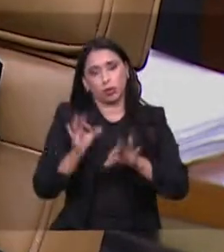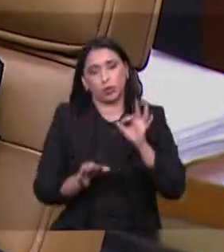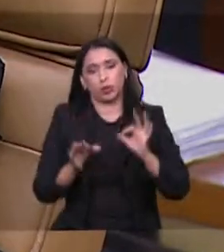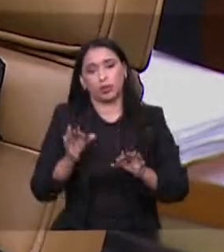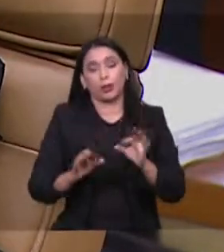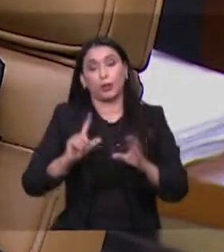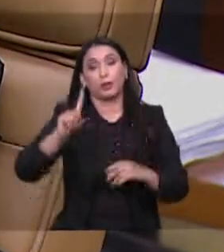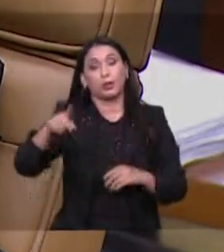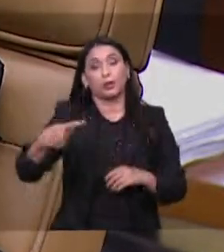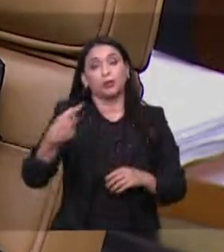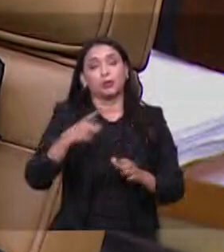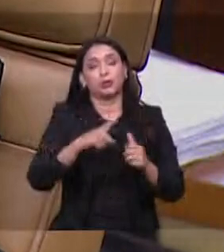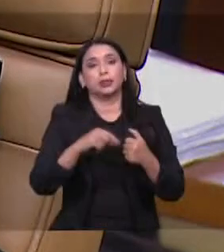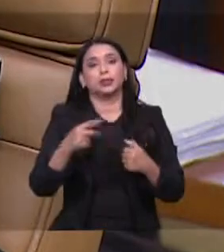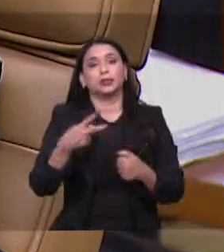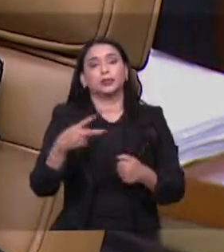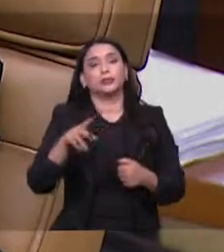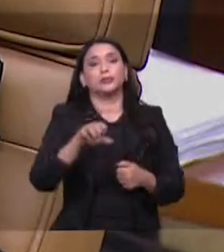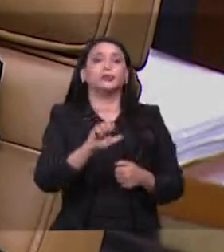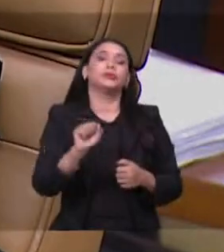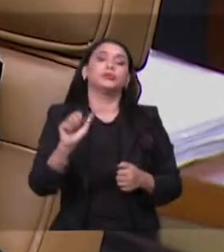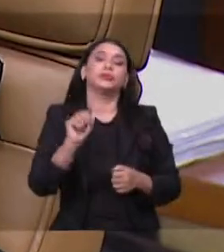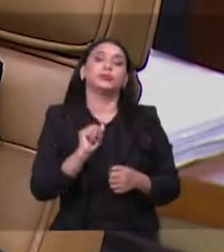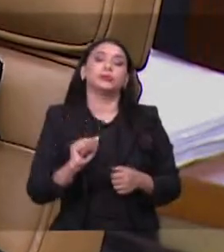Depois, o artigo 28A.